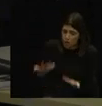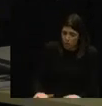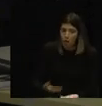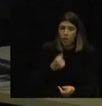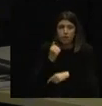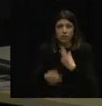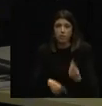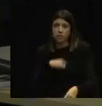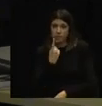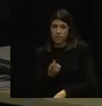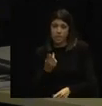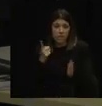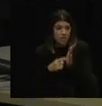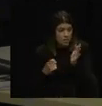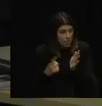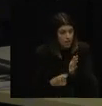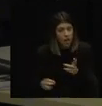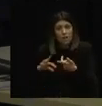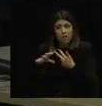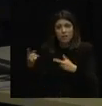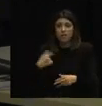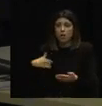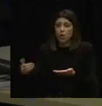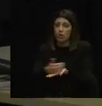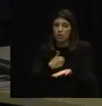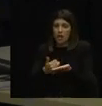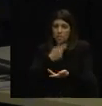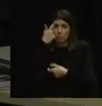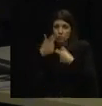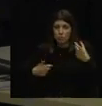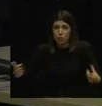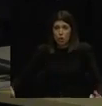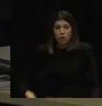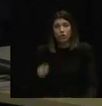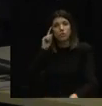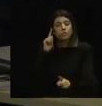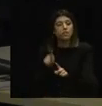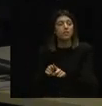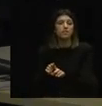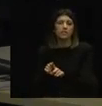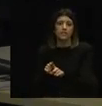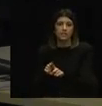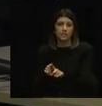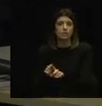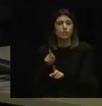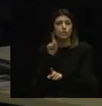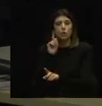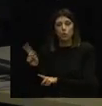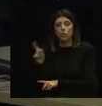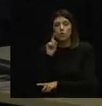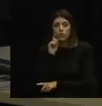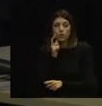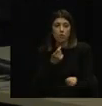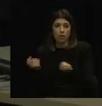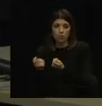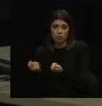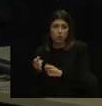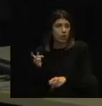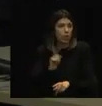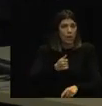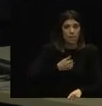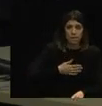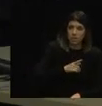Continuamos a afirmar que é necessário que a autarquia contrate os recursos humanos para que seja esta a assegurar a gestão dos mesmos e não